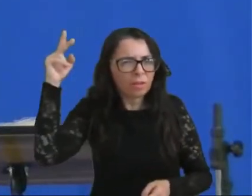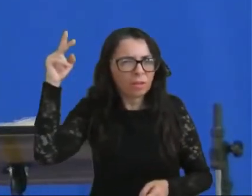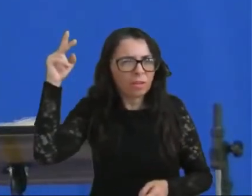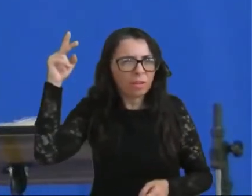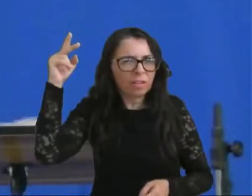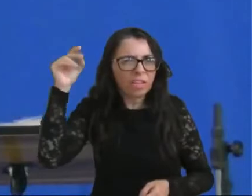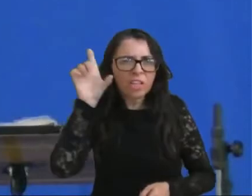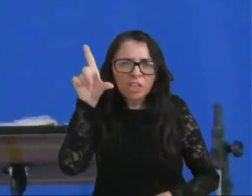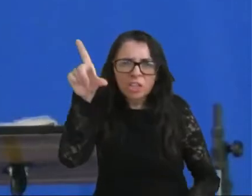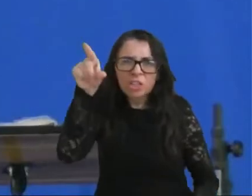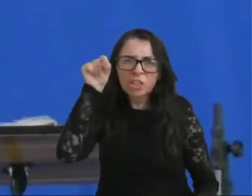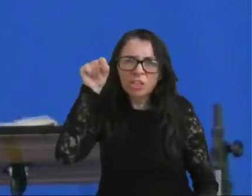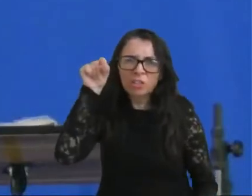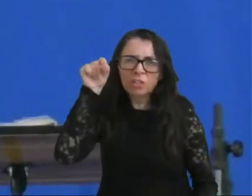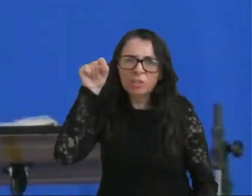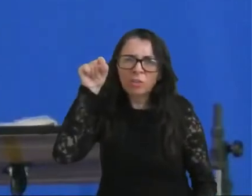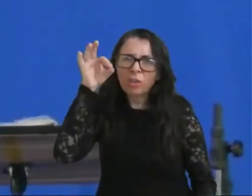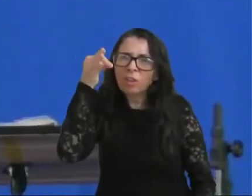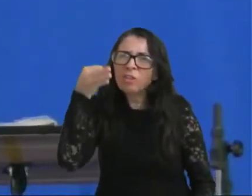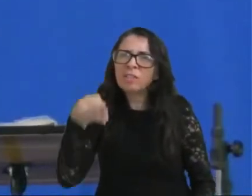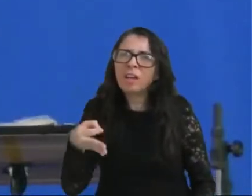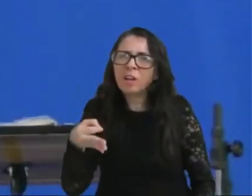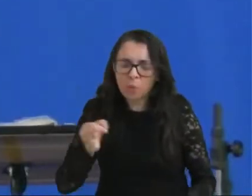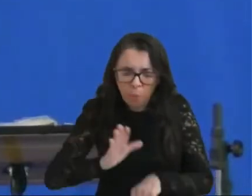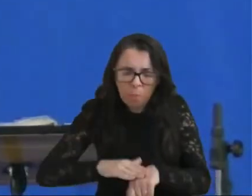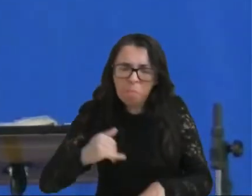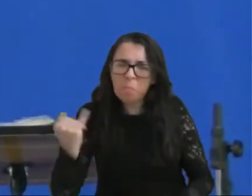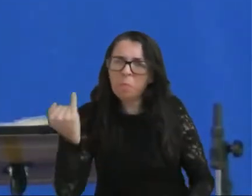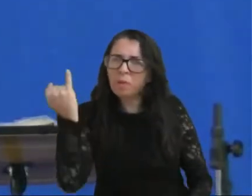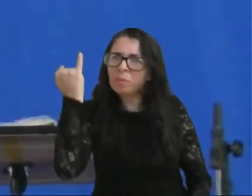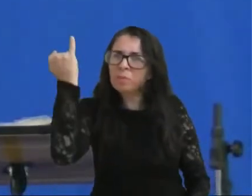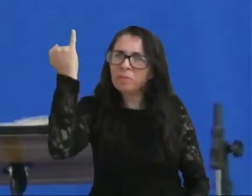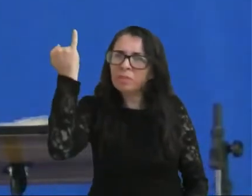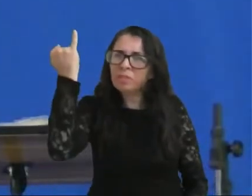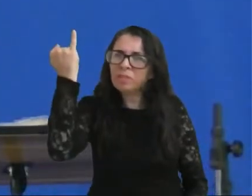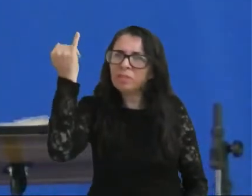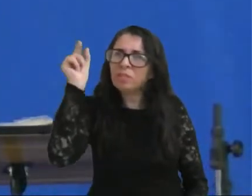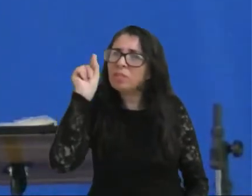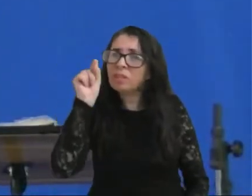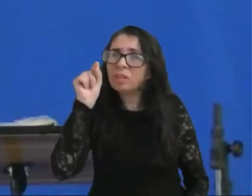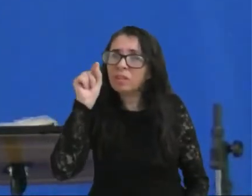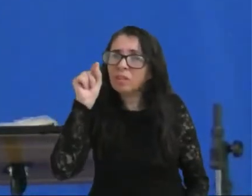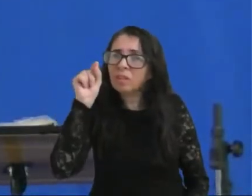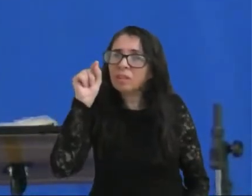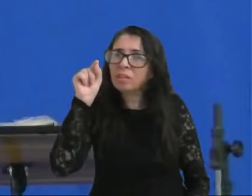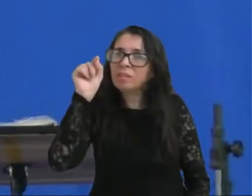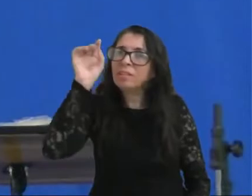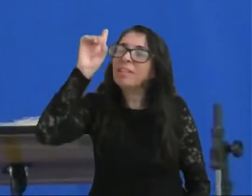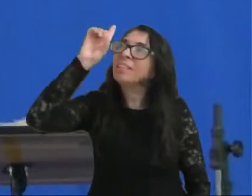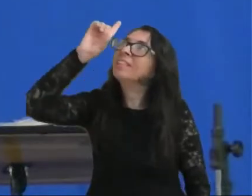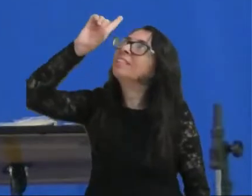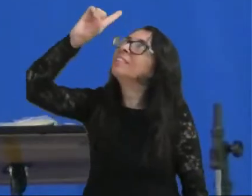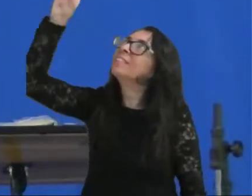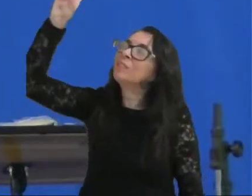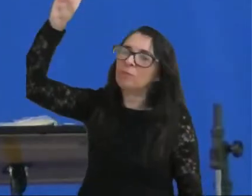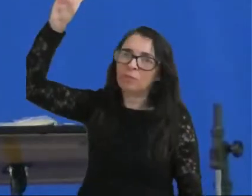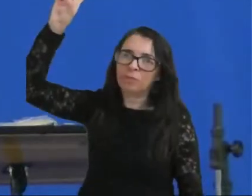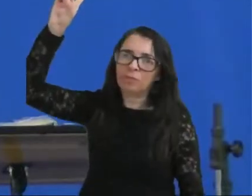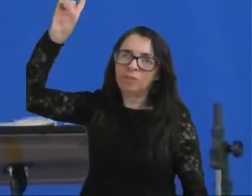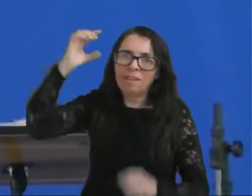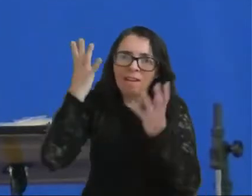igreja, como noiva? Quais são os elogios que Jesus poderia estar fazendo de você nessa